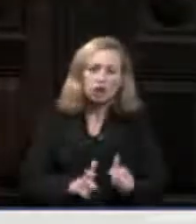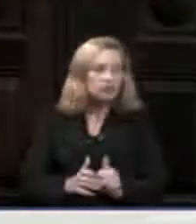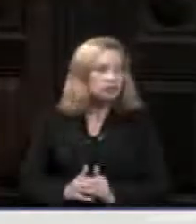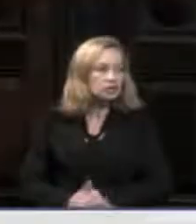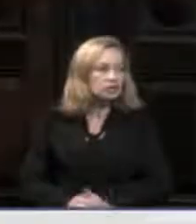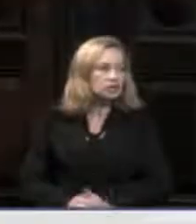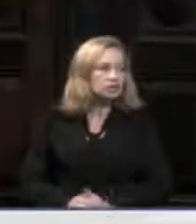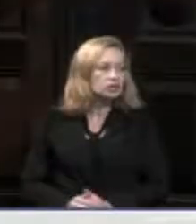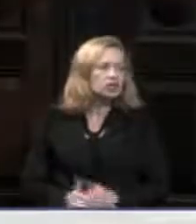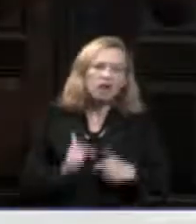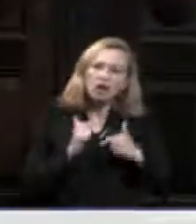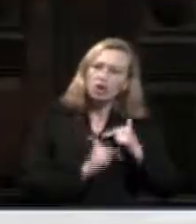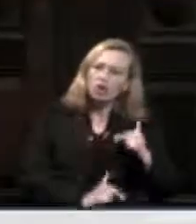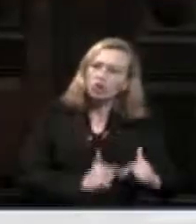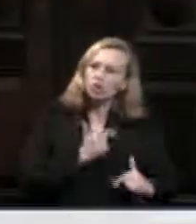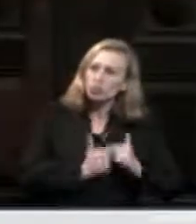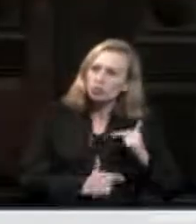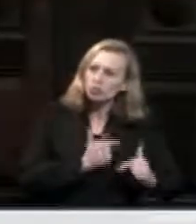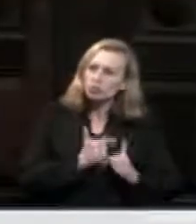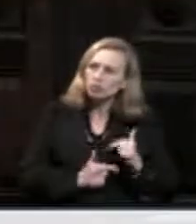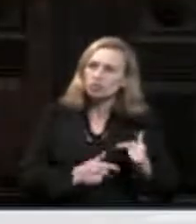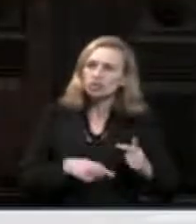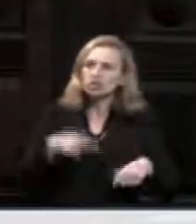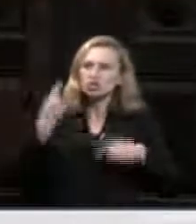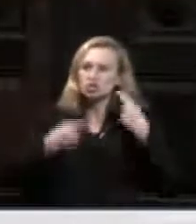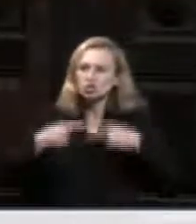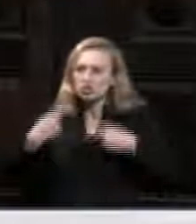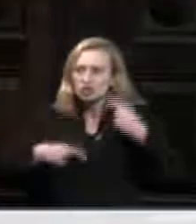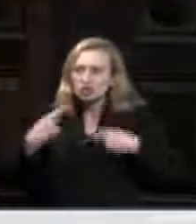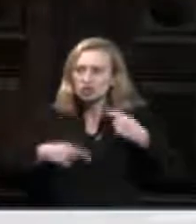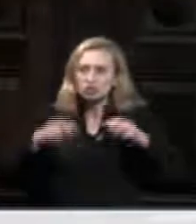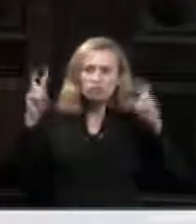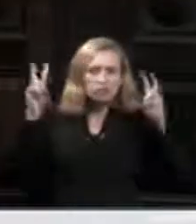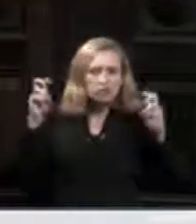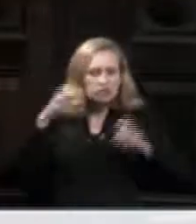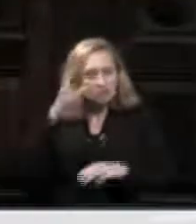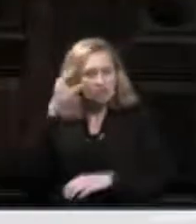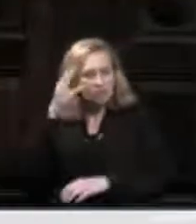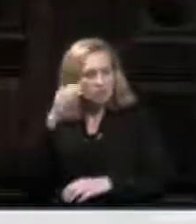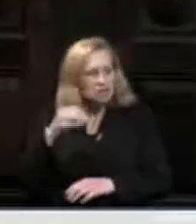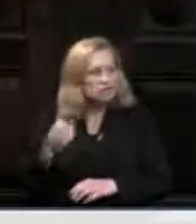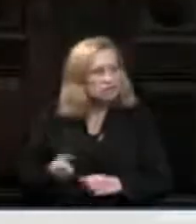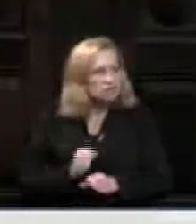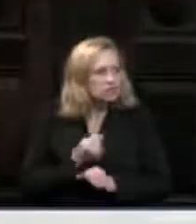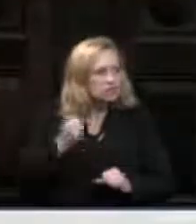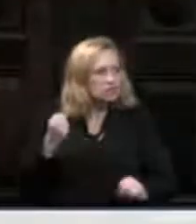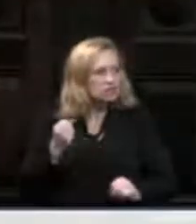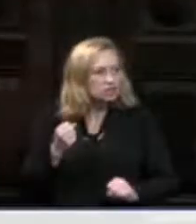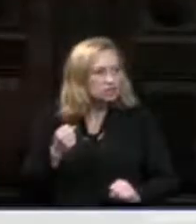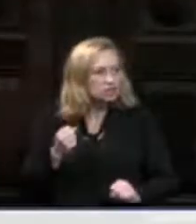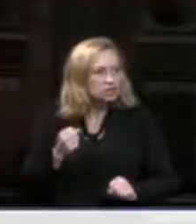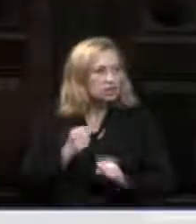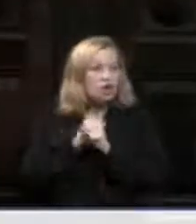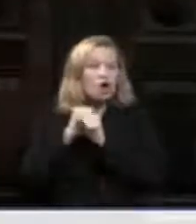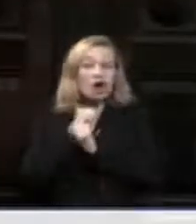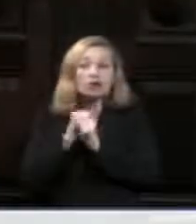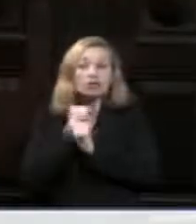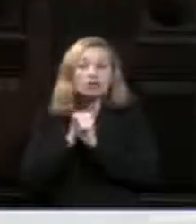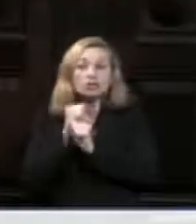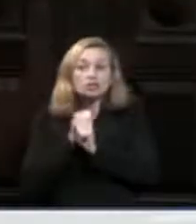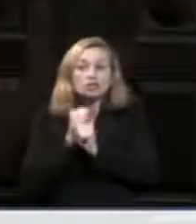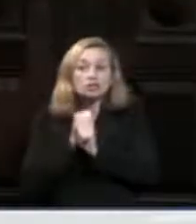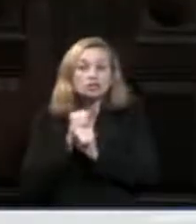a discussão desses grandes interesses especulativos imobiliários que levarão décadas para